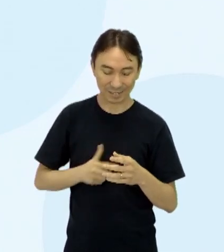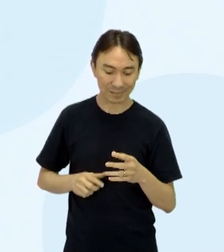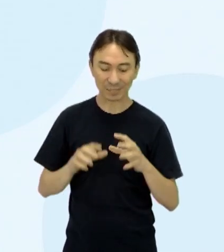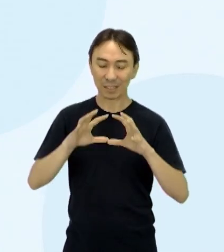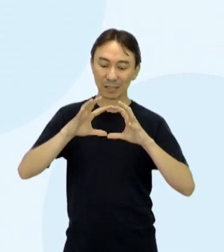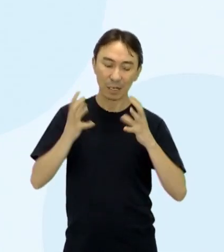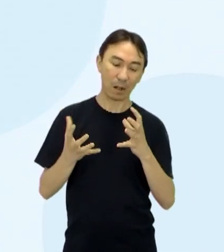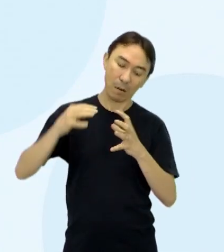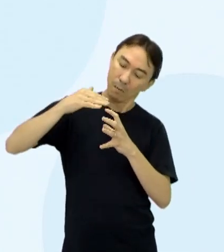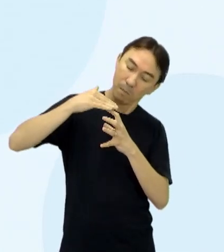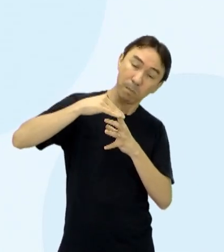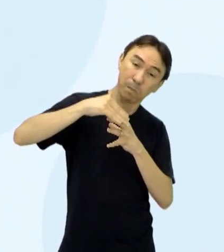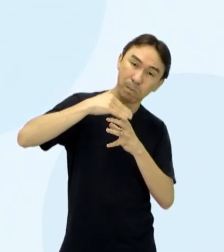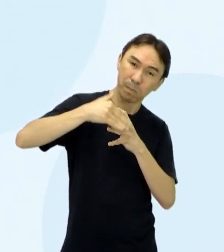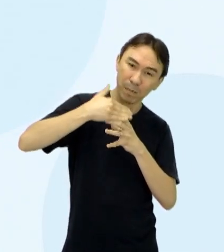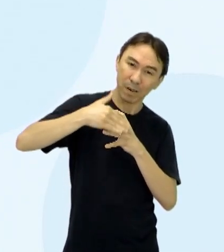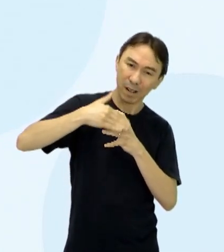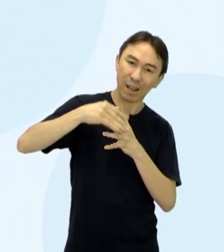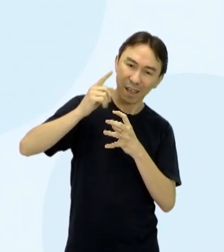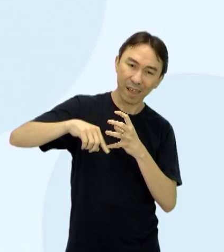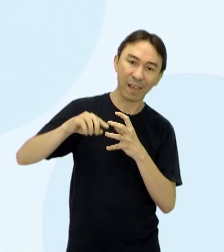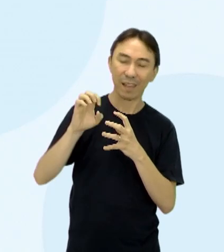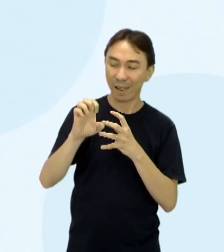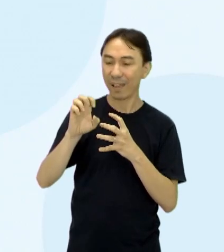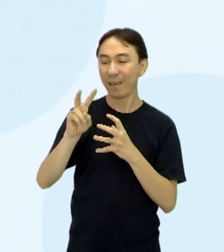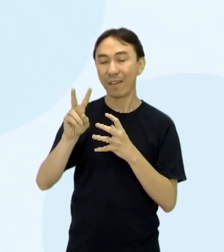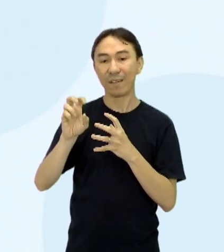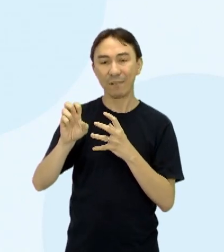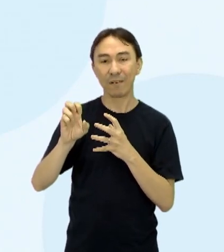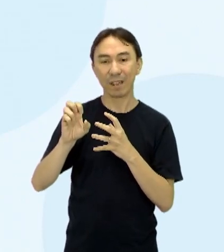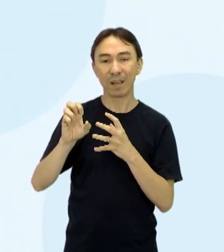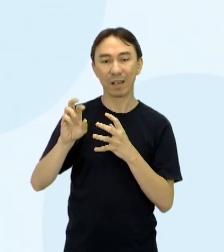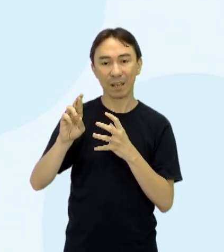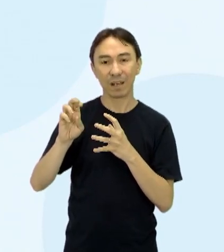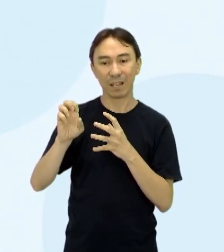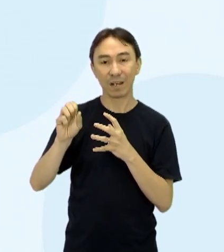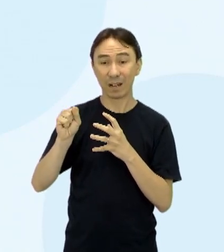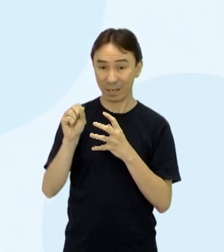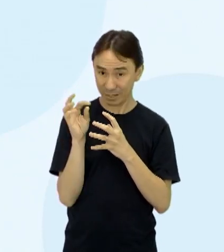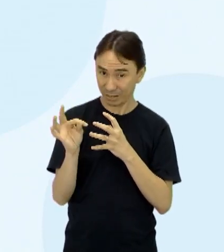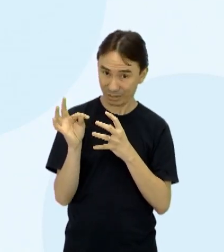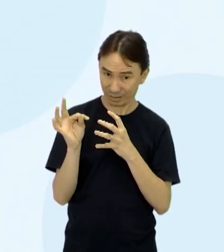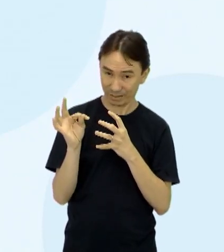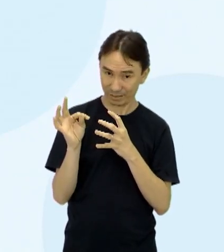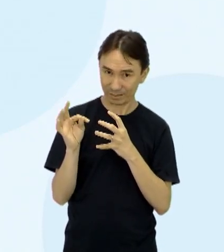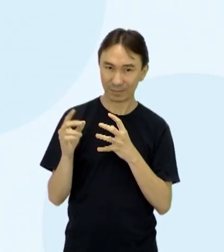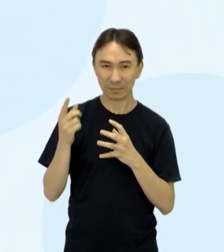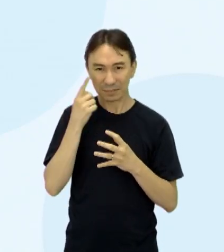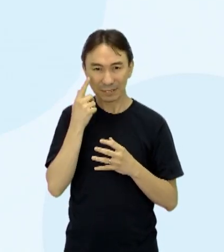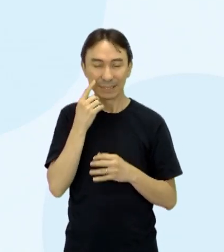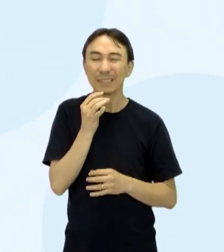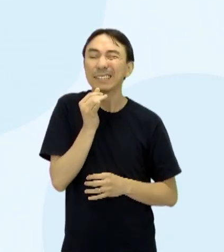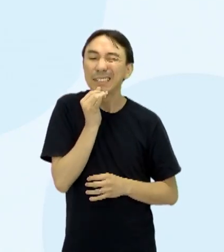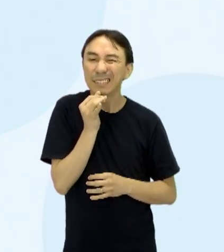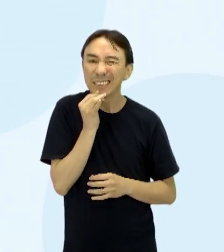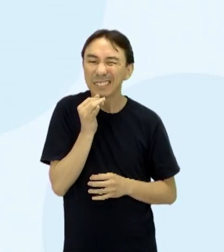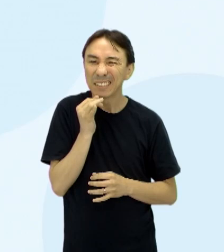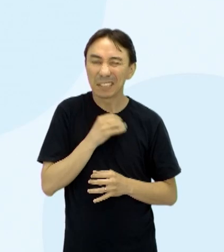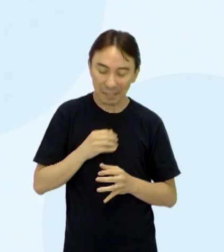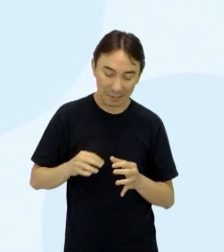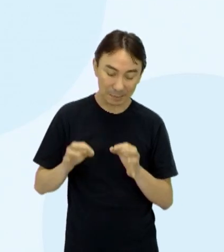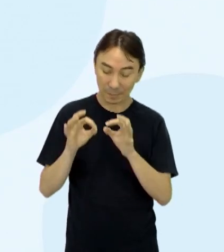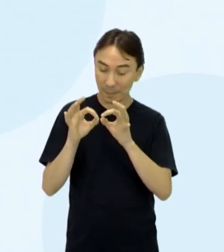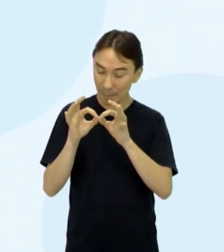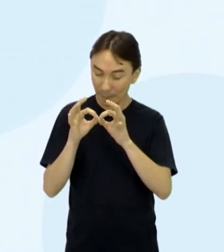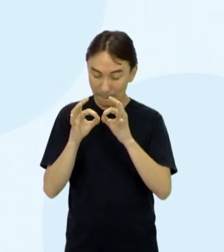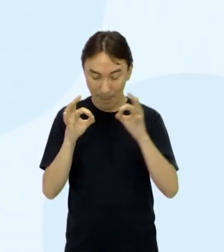Everest. Ficou claro isso daí? Então, olha, se eu considerar o centro da Terra, o ponto mais distante